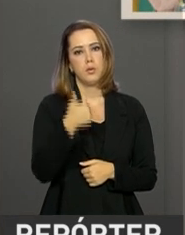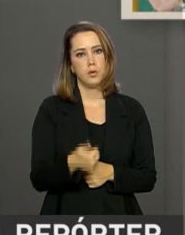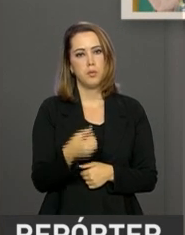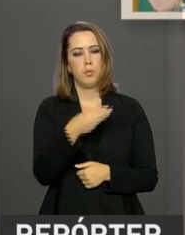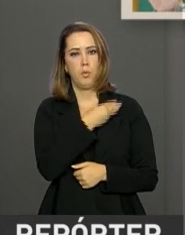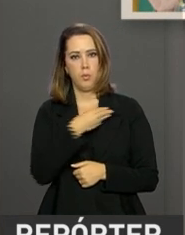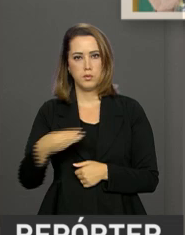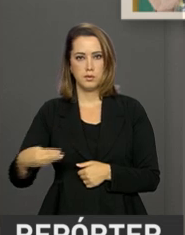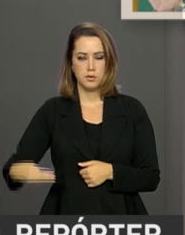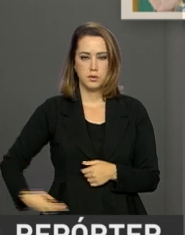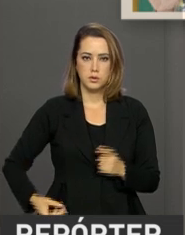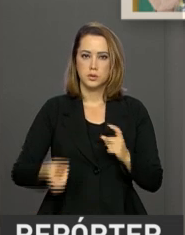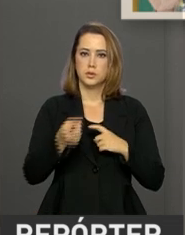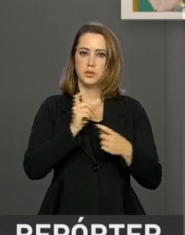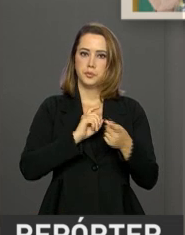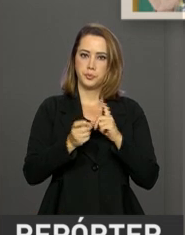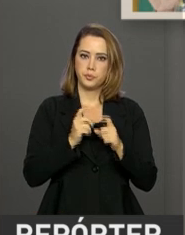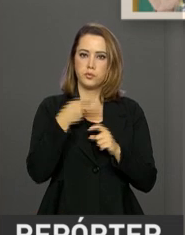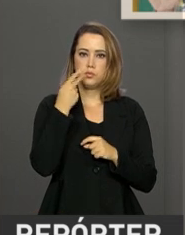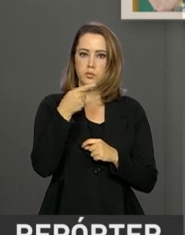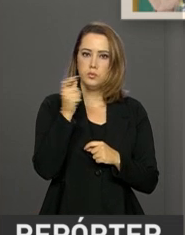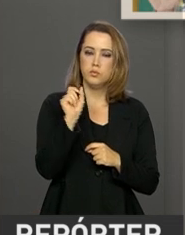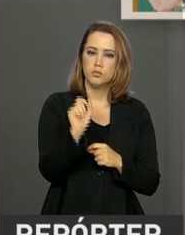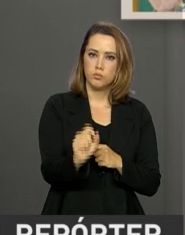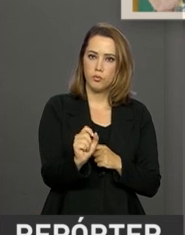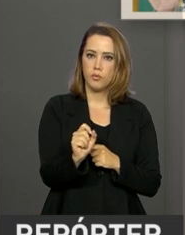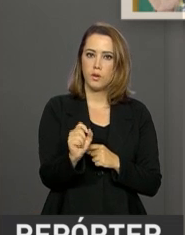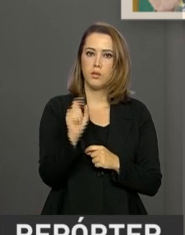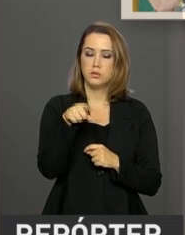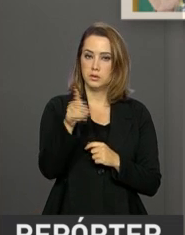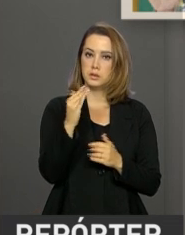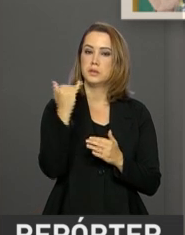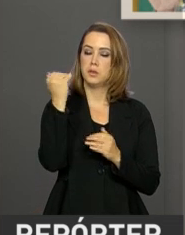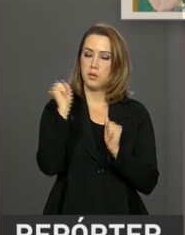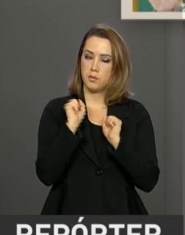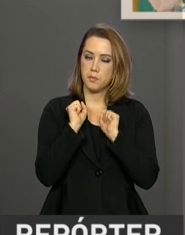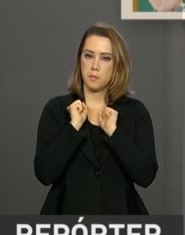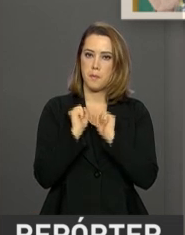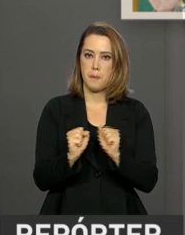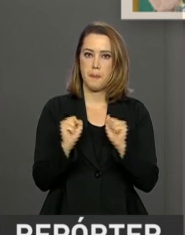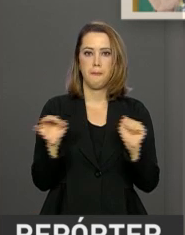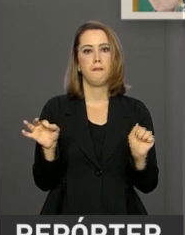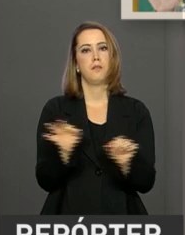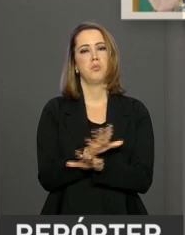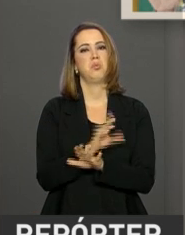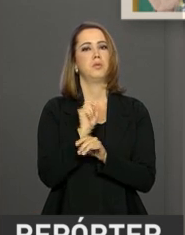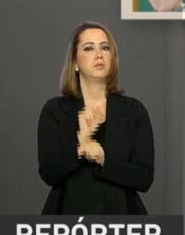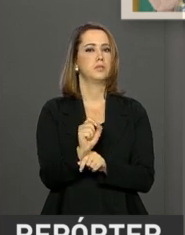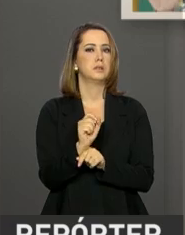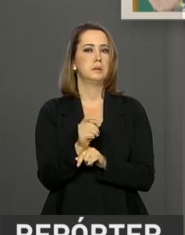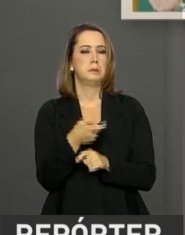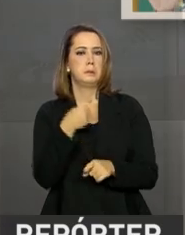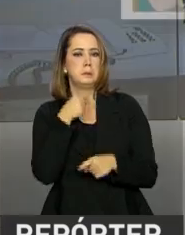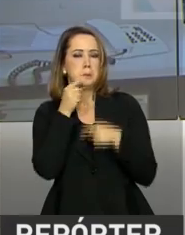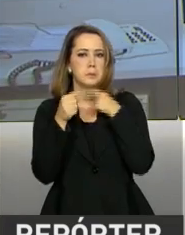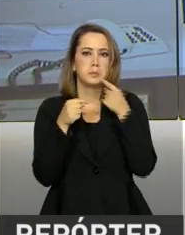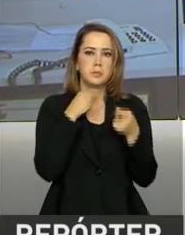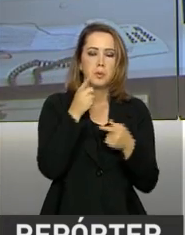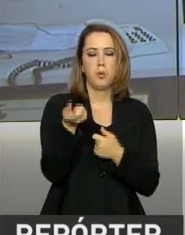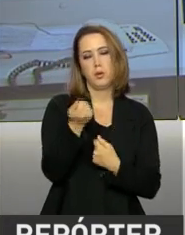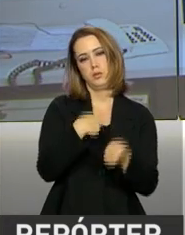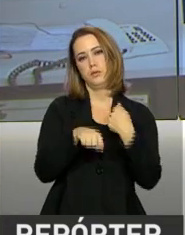Fazenda Henrique Meirelles disse ao jornal britânico que com essa medida será possível acabar com as incertezas na economia